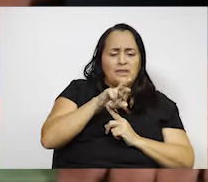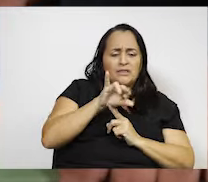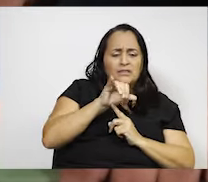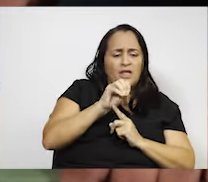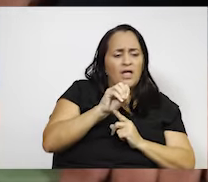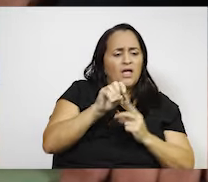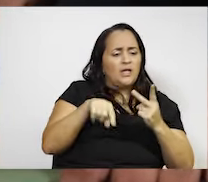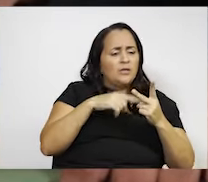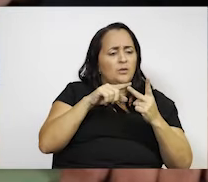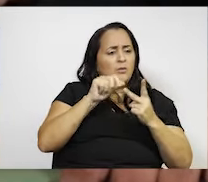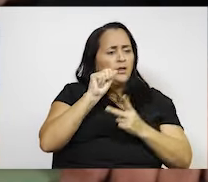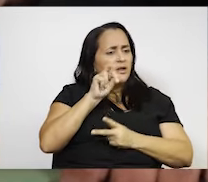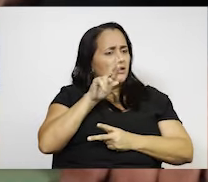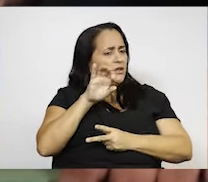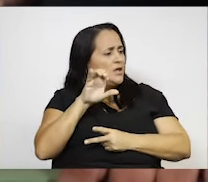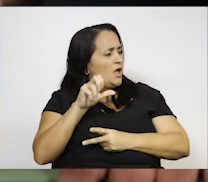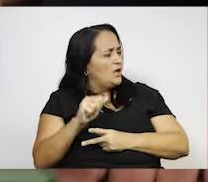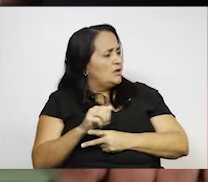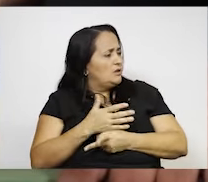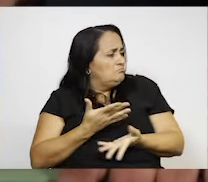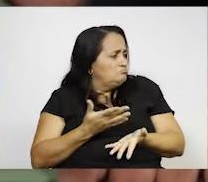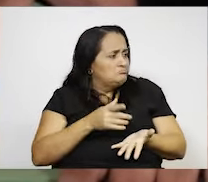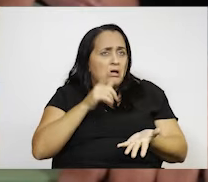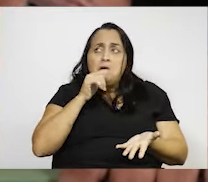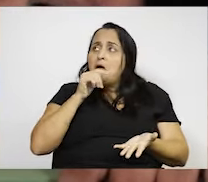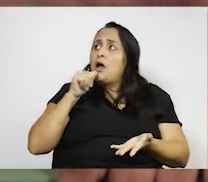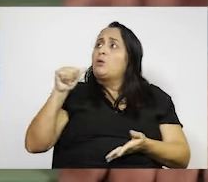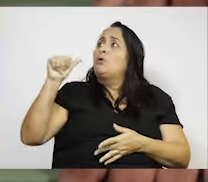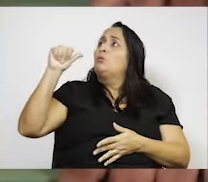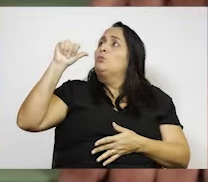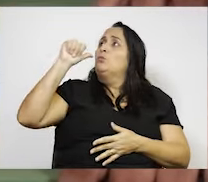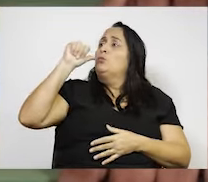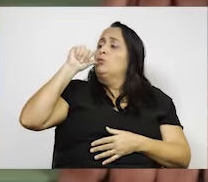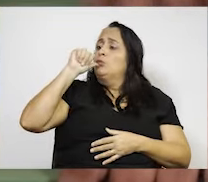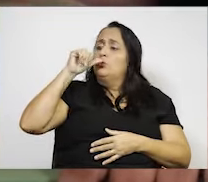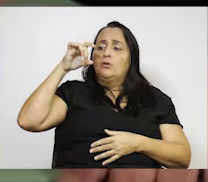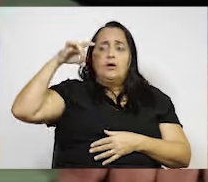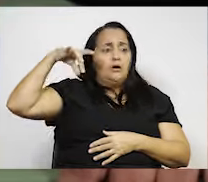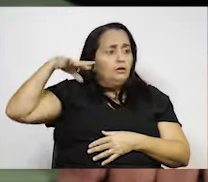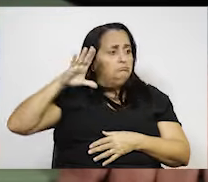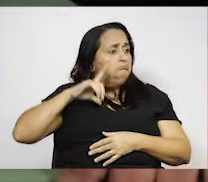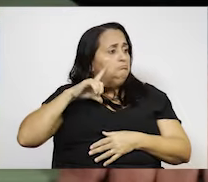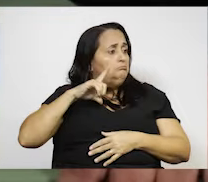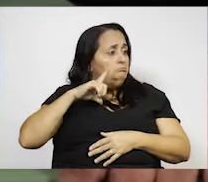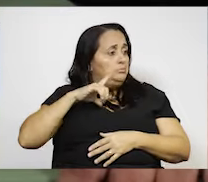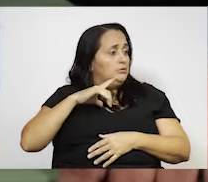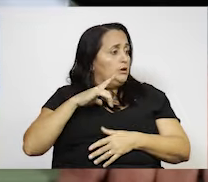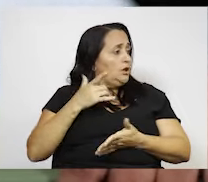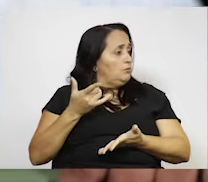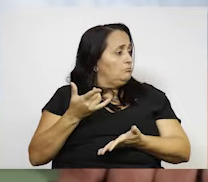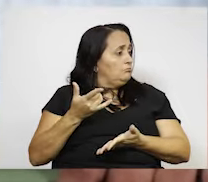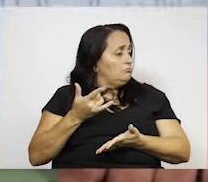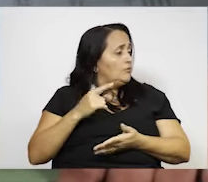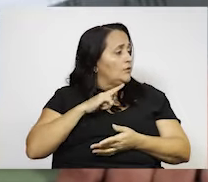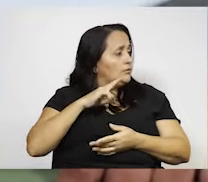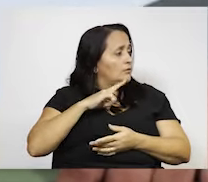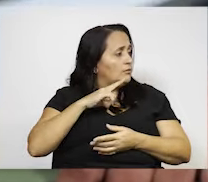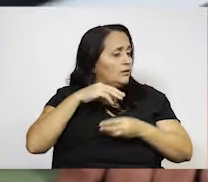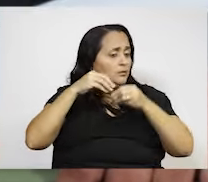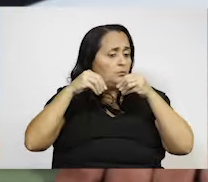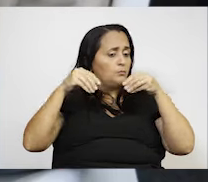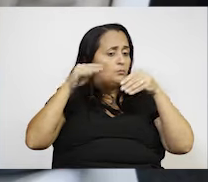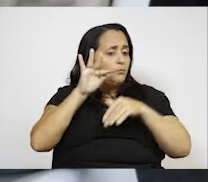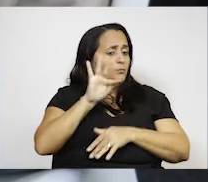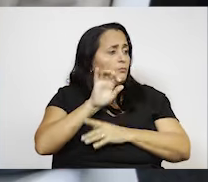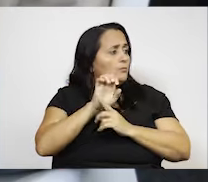consumimos, ela tem minério de ferro na sua composição. E vários especialistas asseguram que o ferro não causa mal